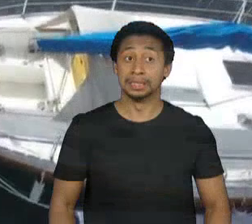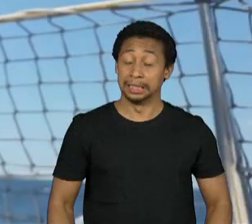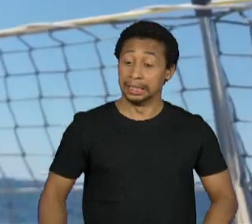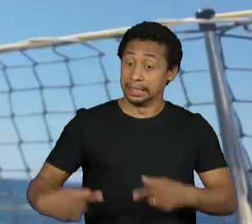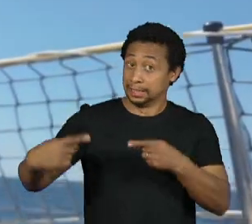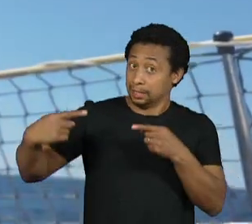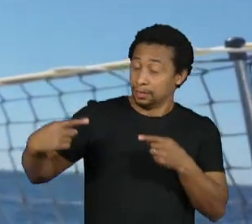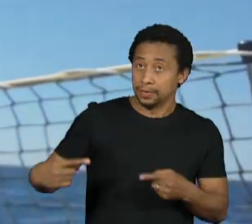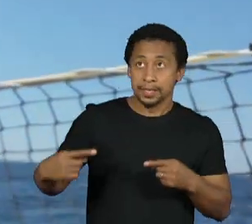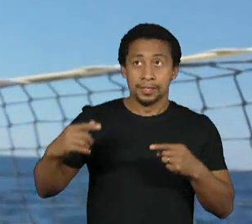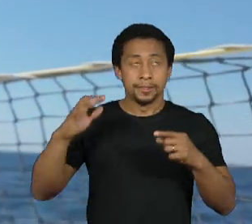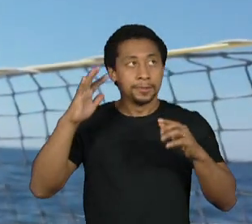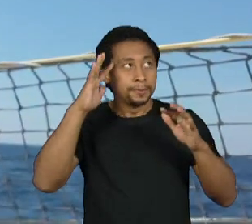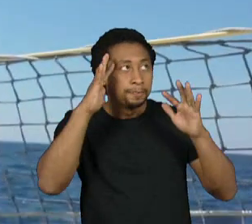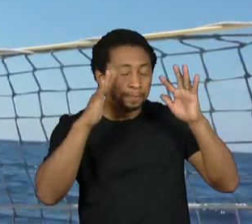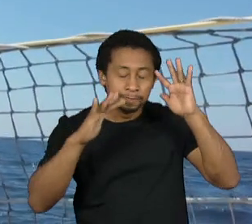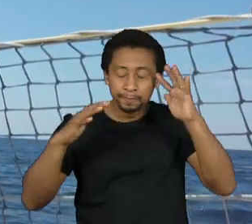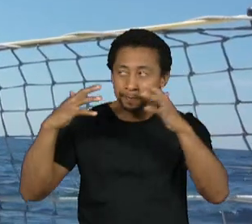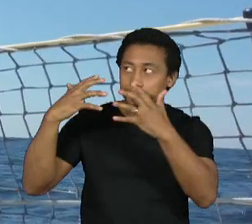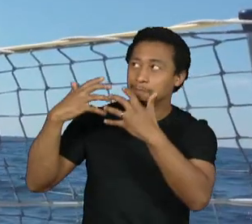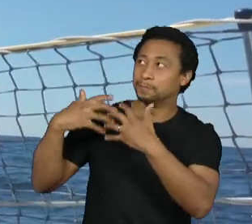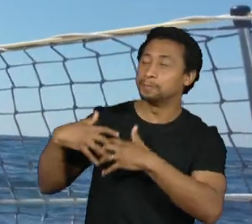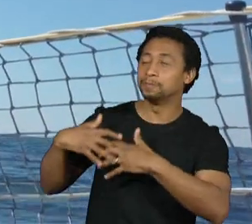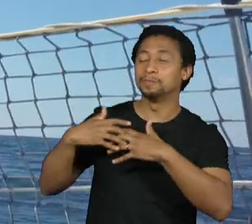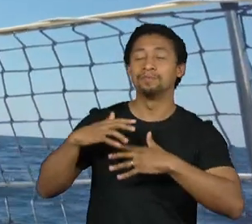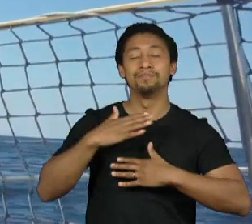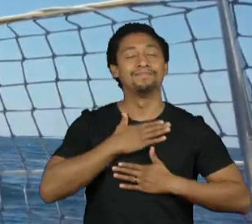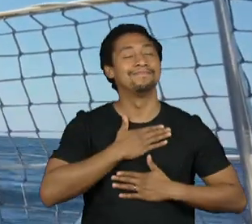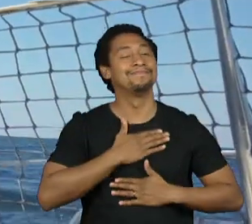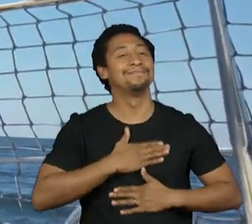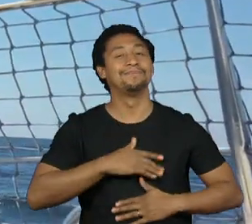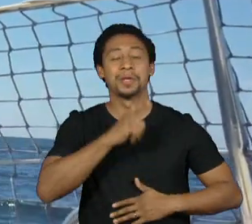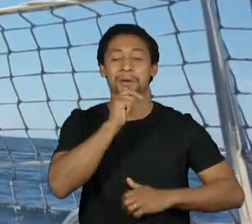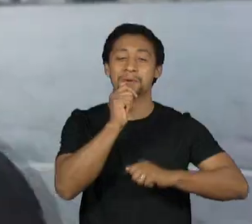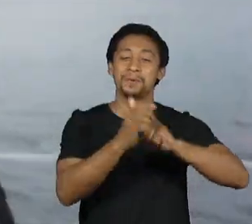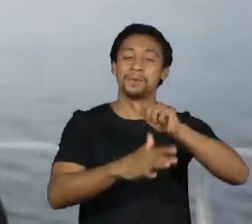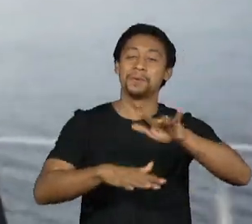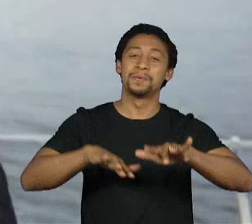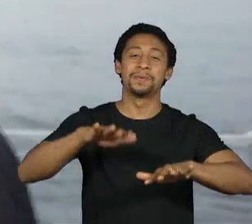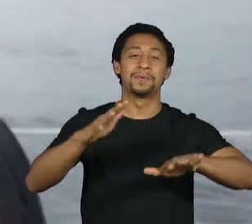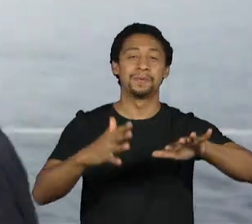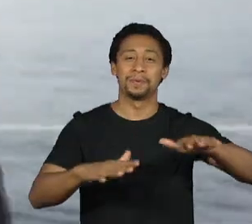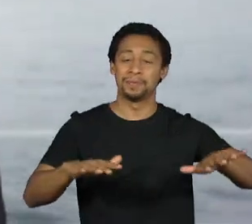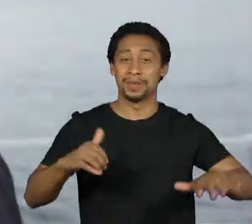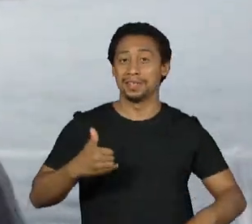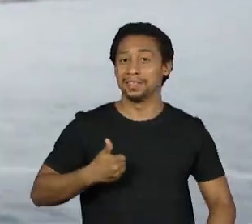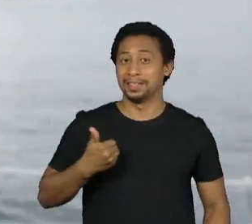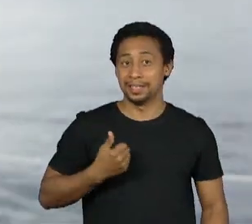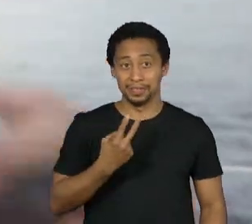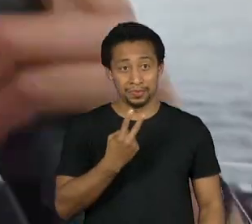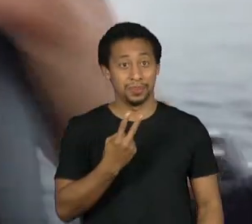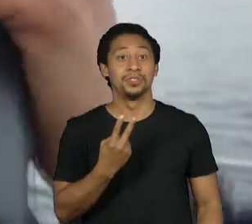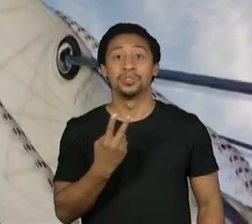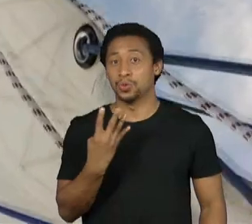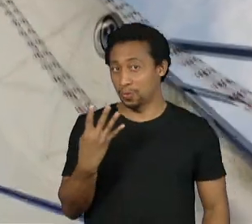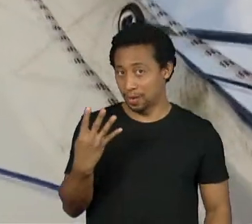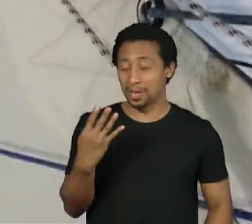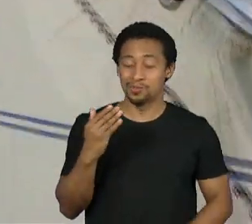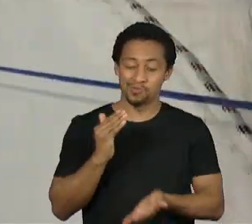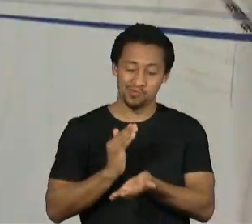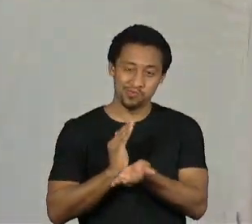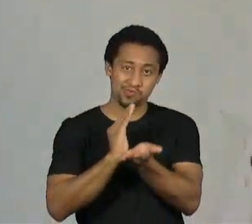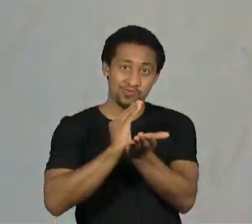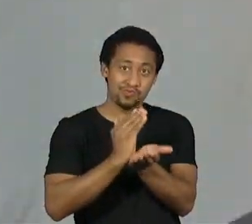Desafios, reflexões e a plenitude que só o mar pode oferecer. Aos 24 anos, a bordo de um veleiro